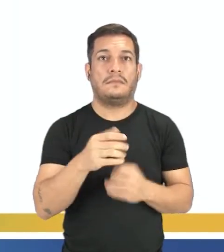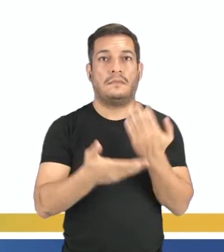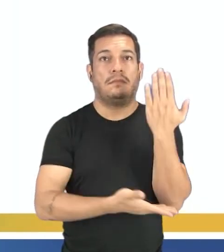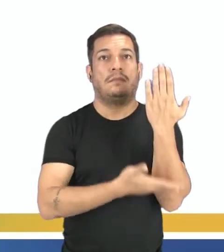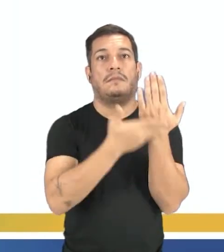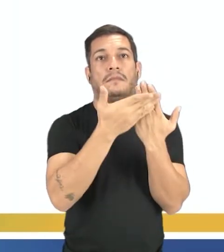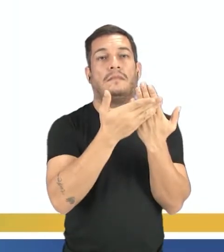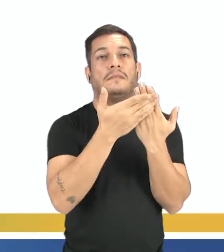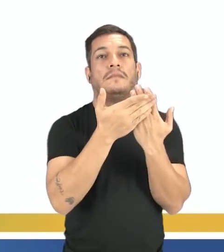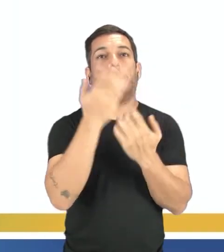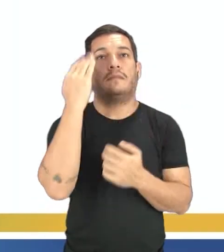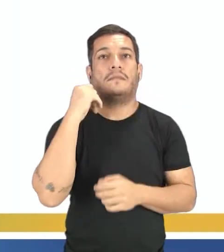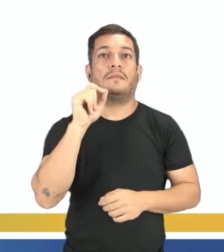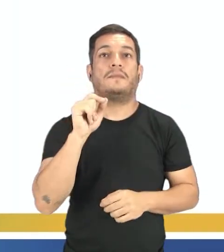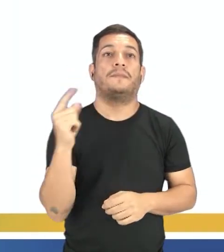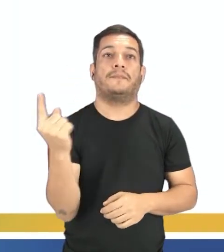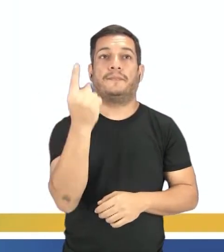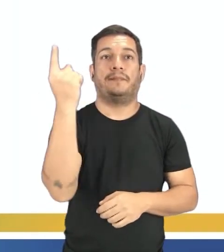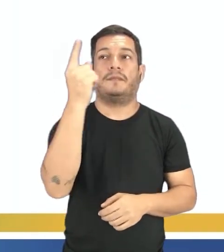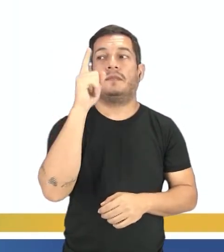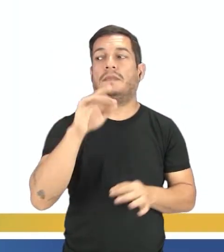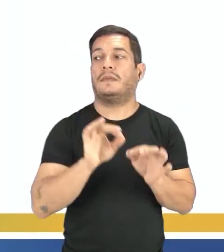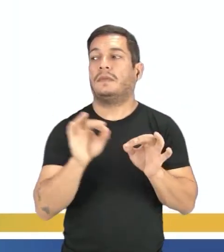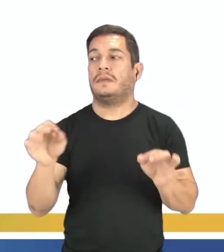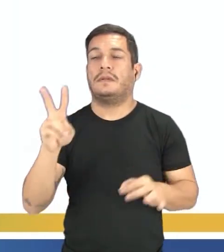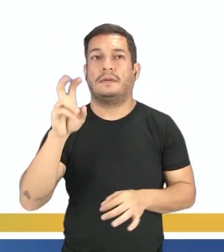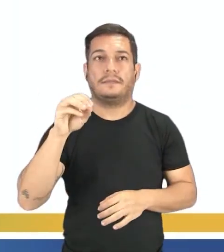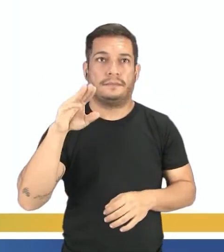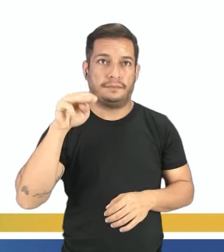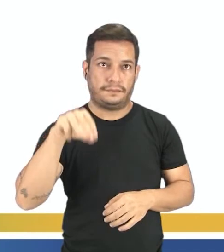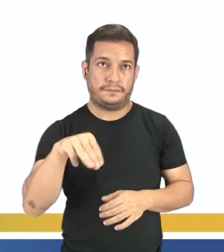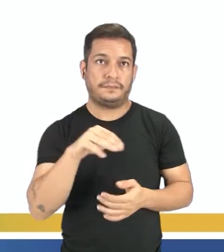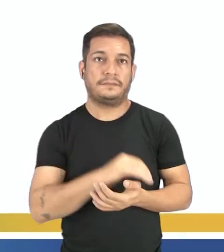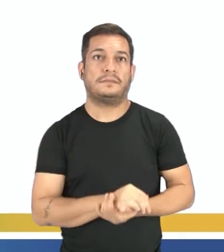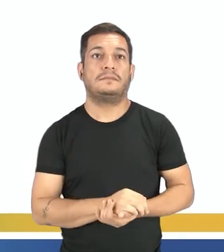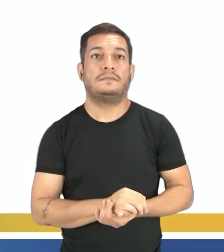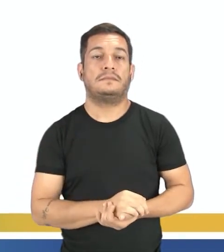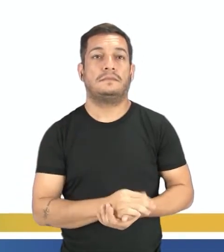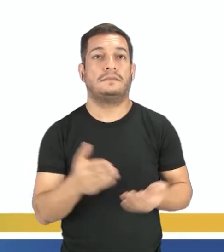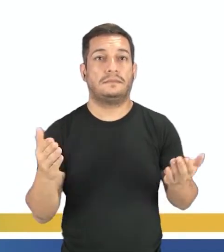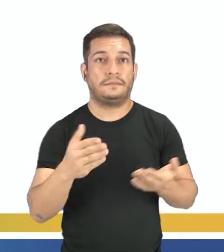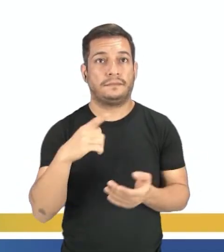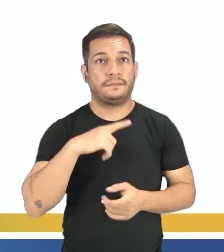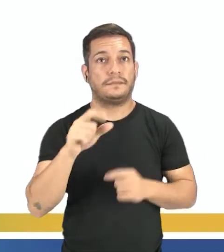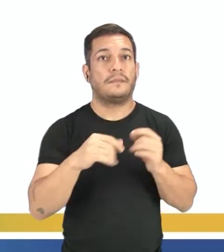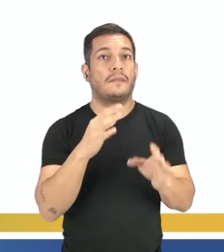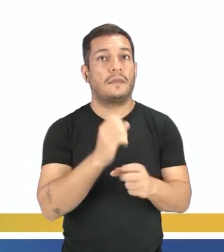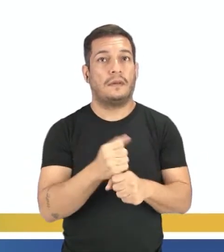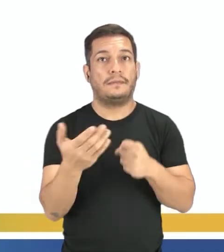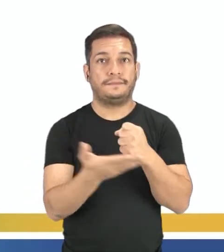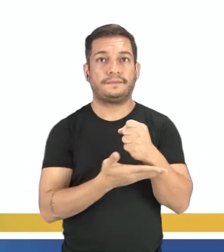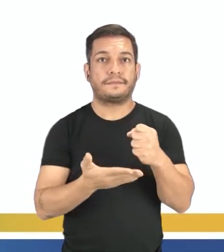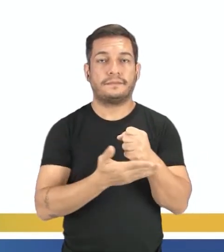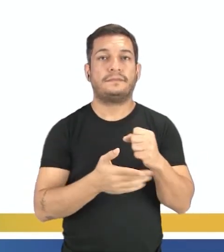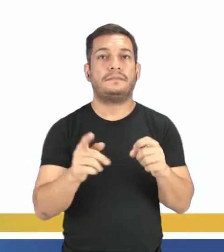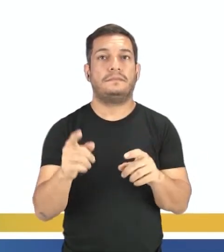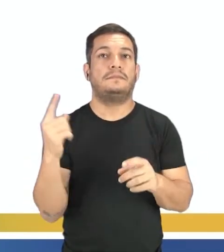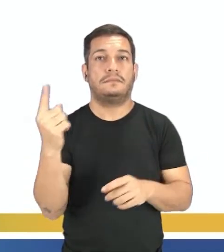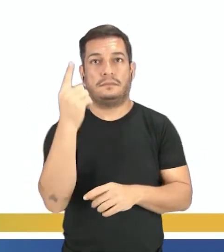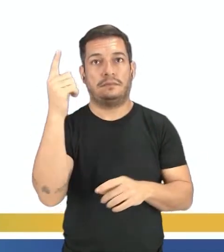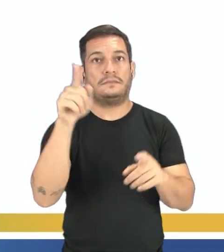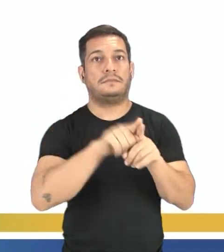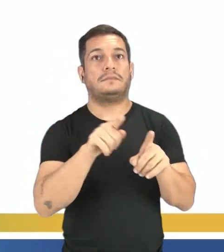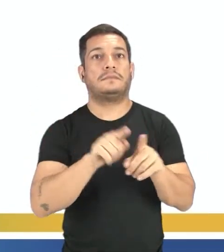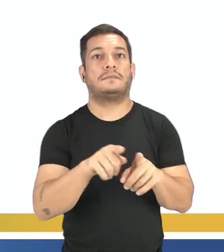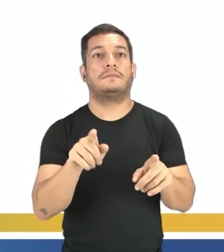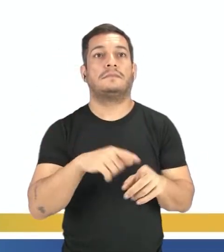do cone, sabendo que a altura mede 50 centímetros. Agora temos que calcular a área da base para depois utilizar a